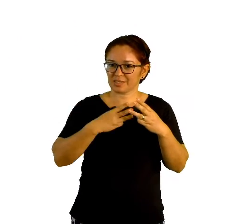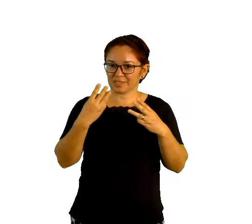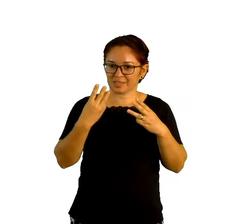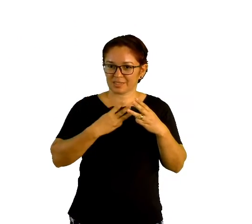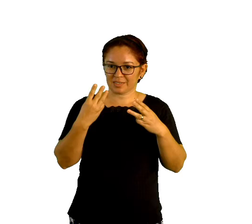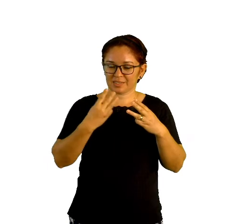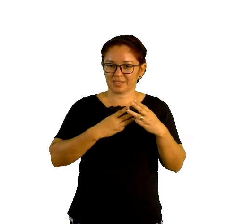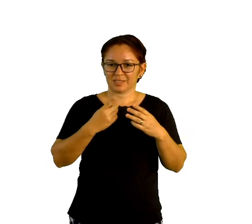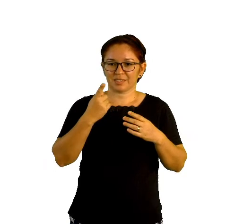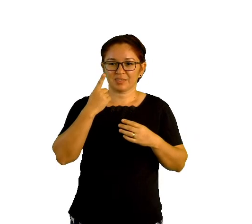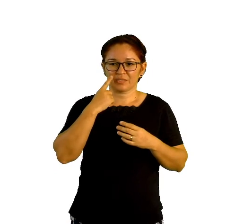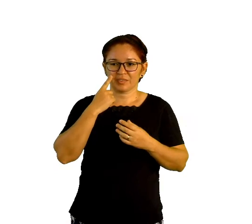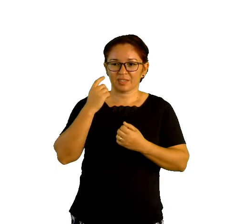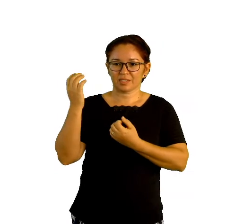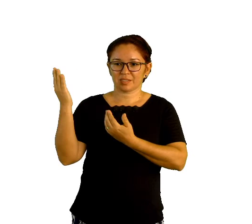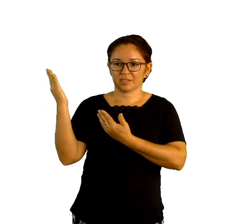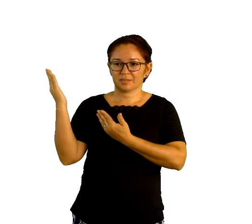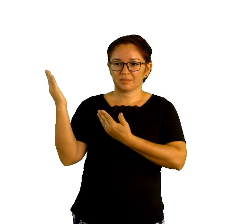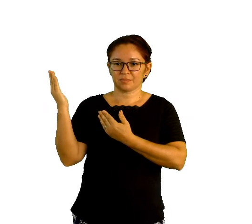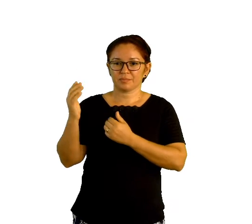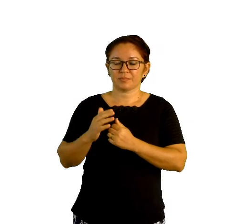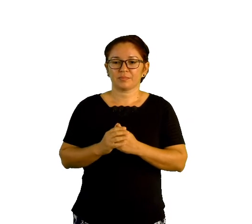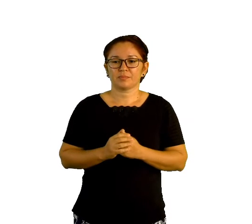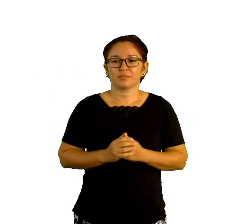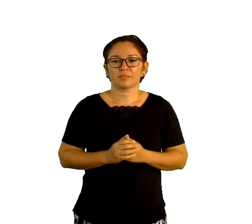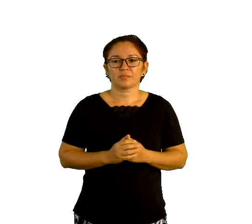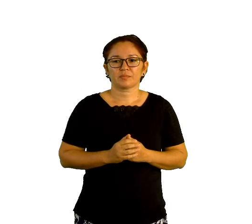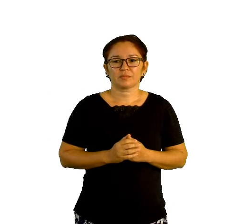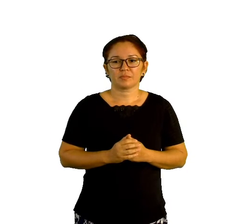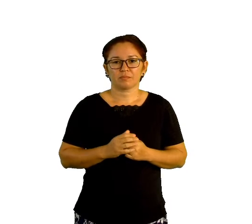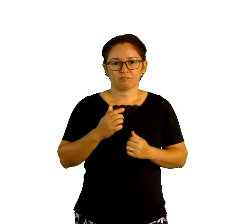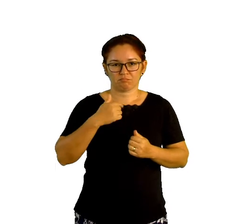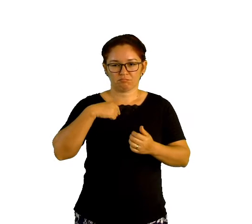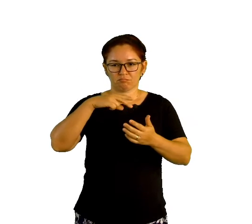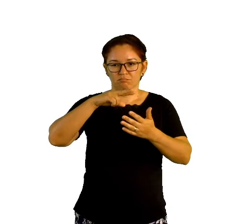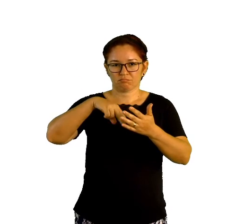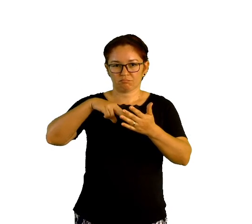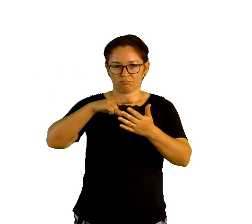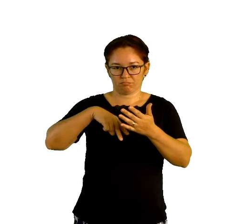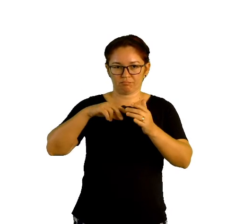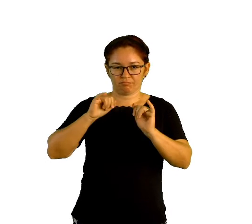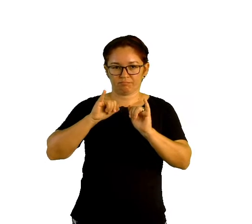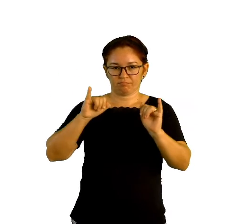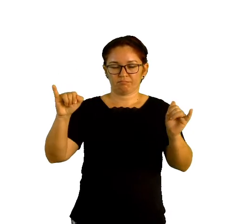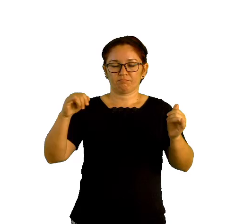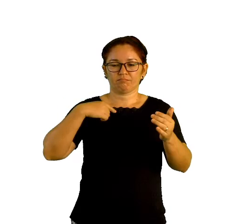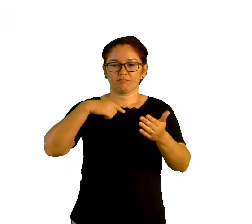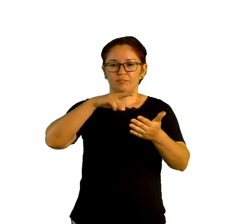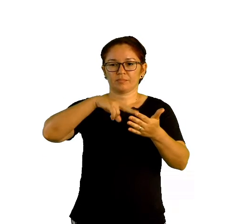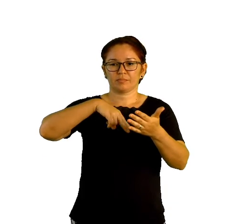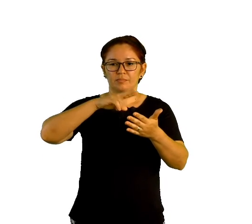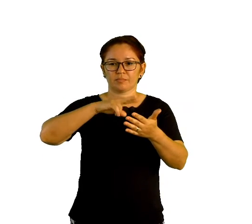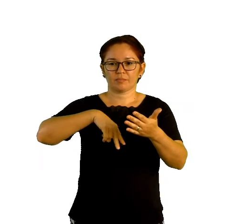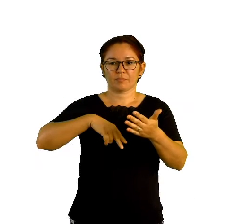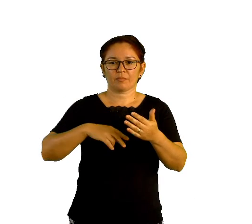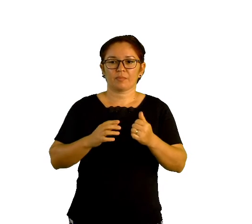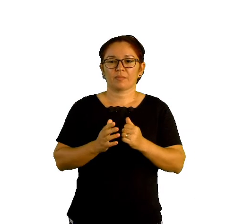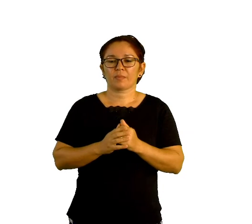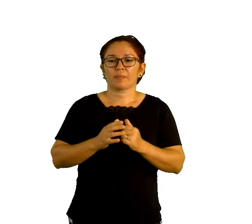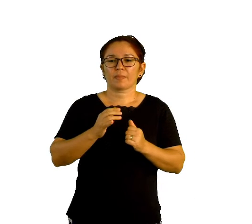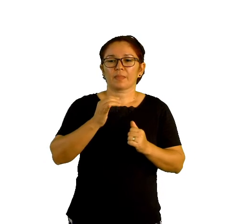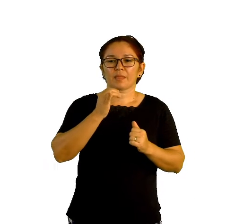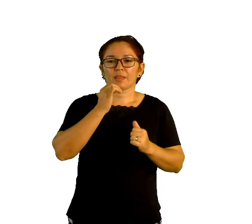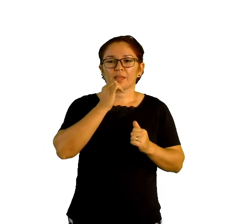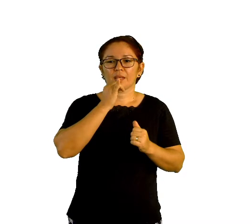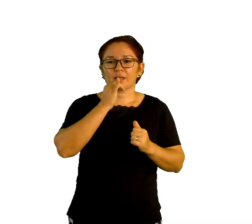Acompanhando o slide, nós temos ali, eu vou ler uma notícia, né? Rede